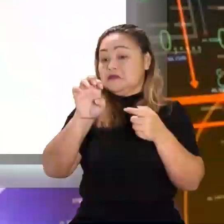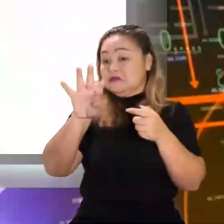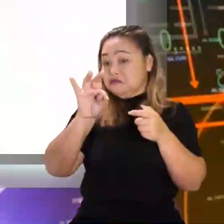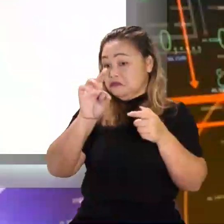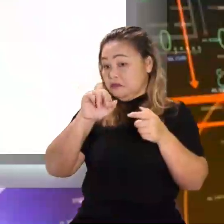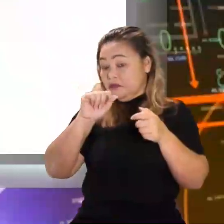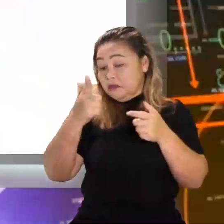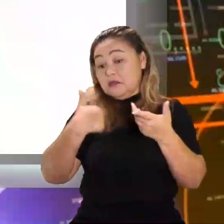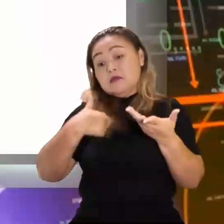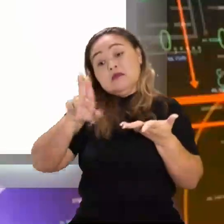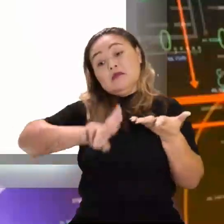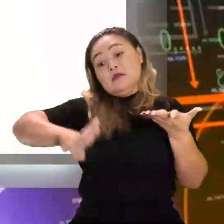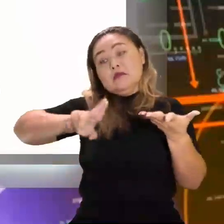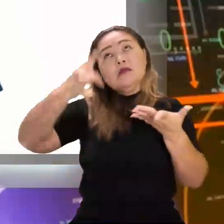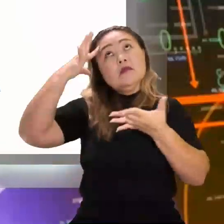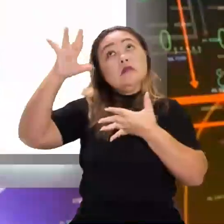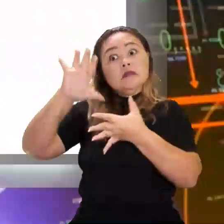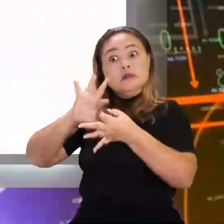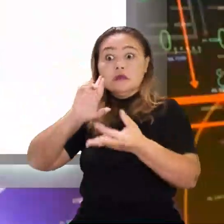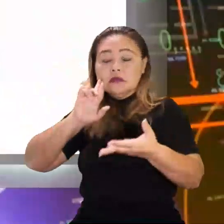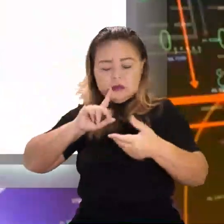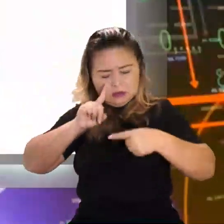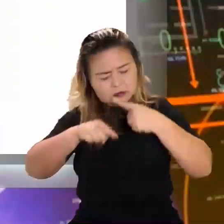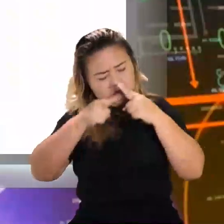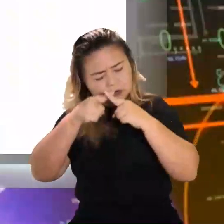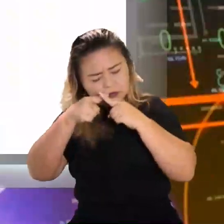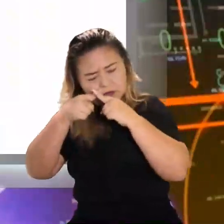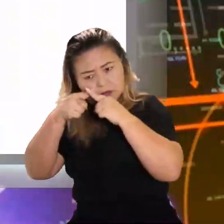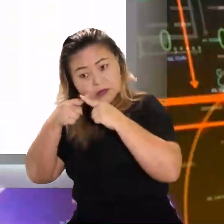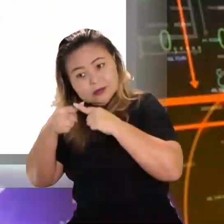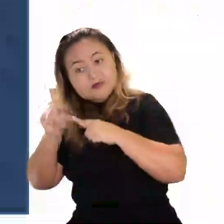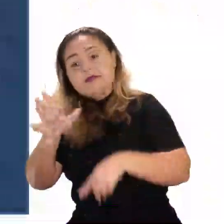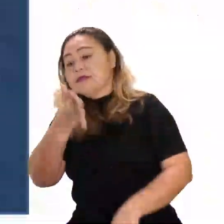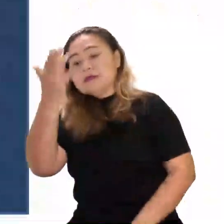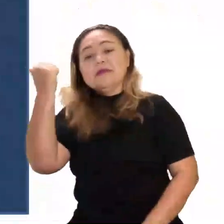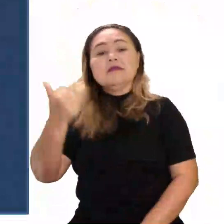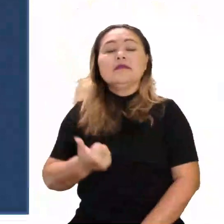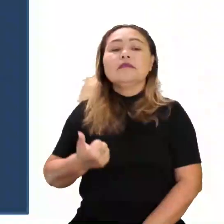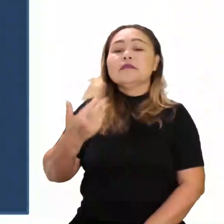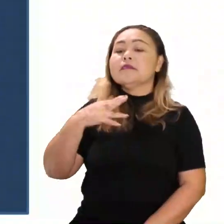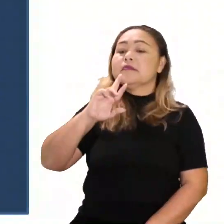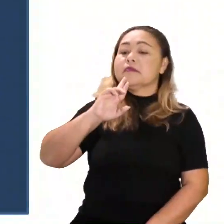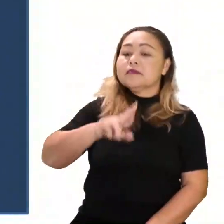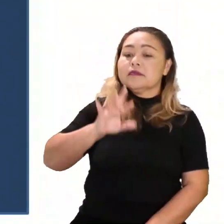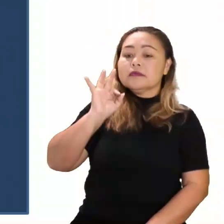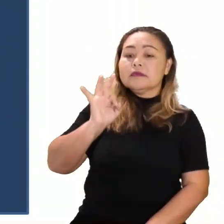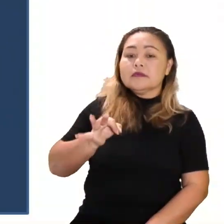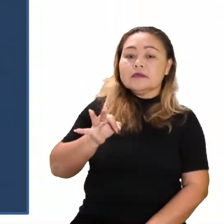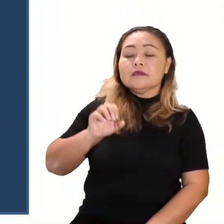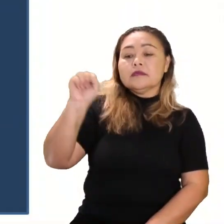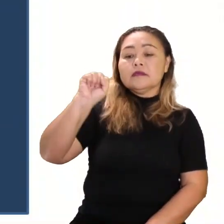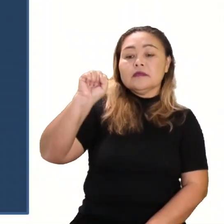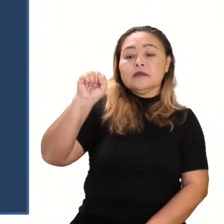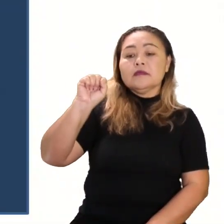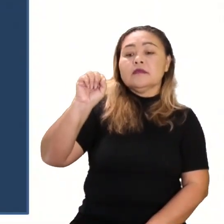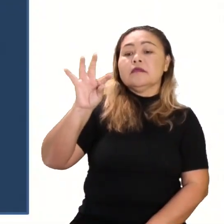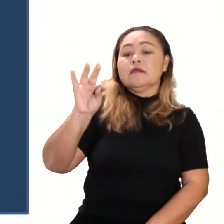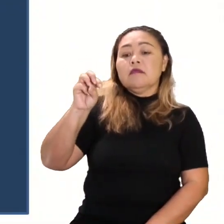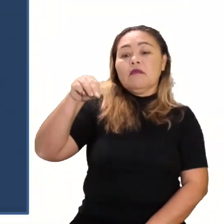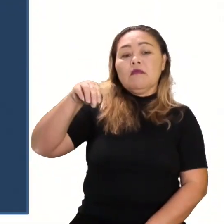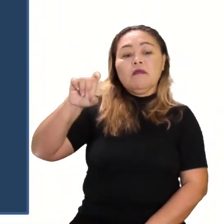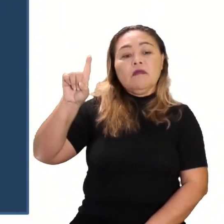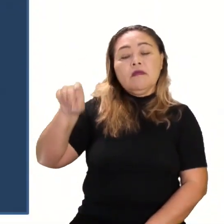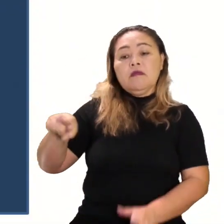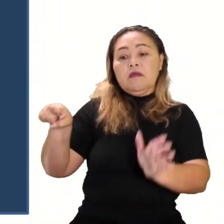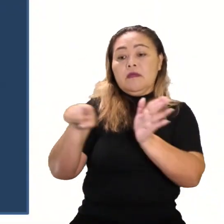gente que prefere usar o raciocínio lógico e ir multiplicando, né? Vamos olhar lá, então, a nossa resposta correta? O oitavo termo dessa sequência